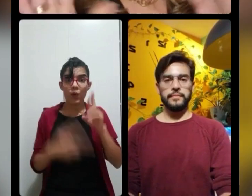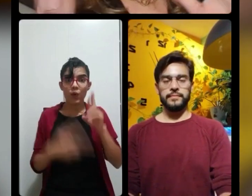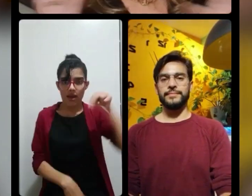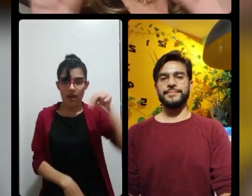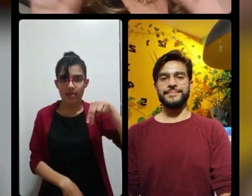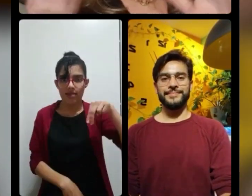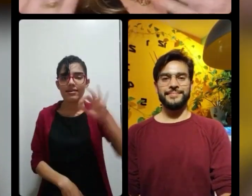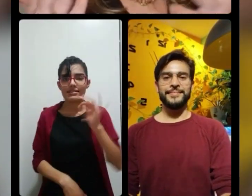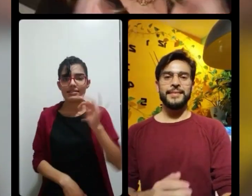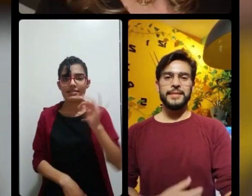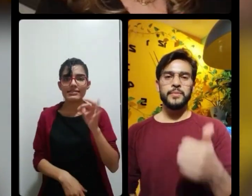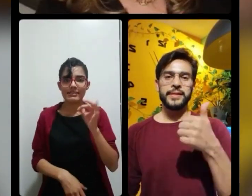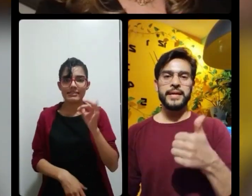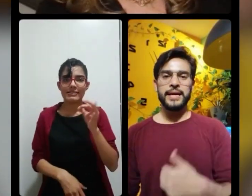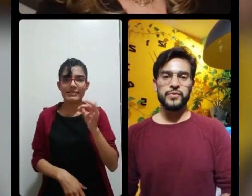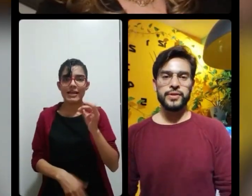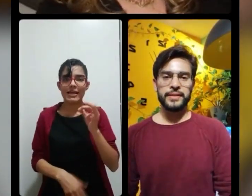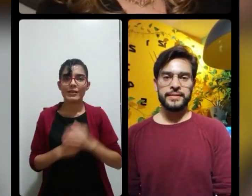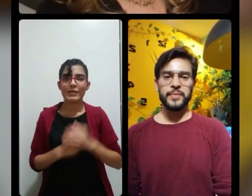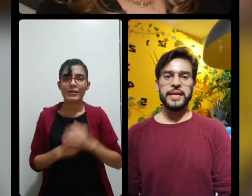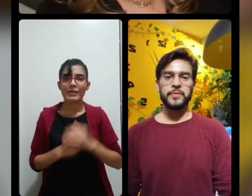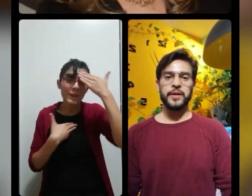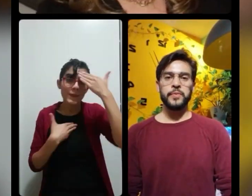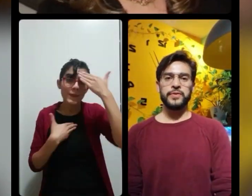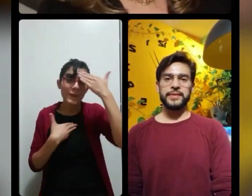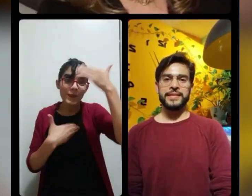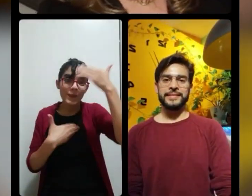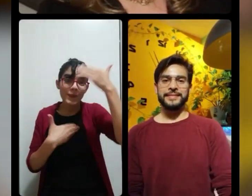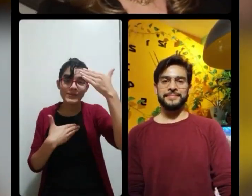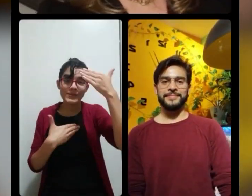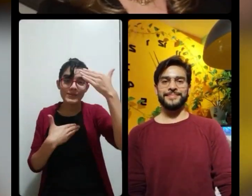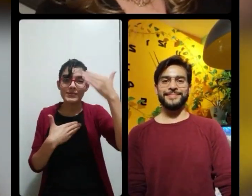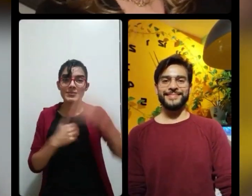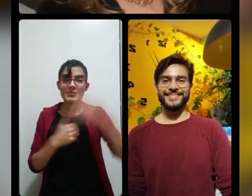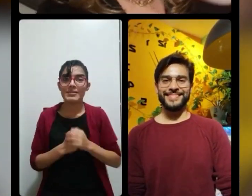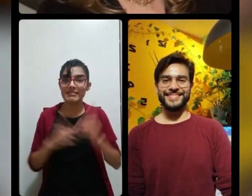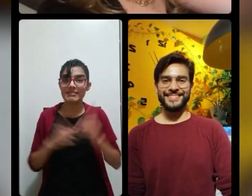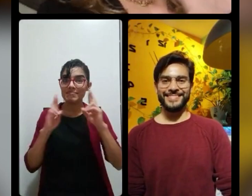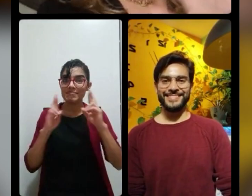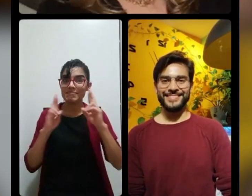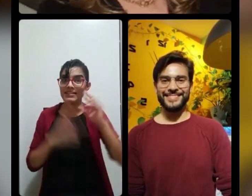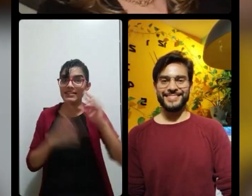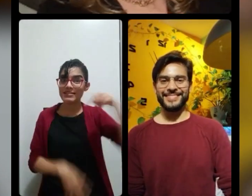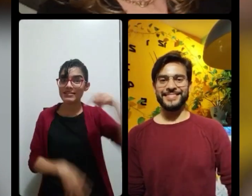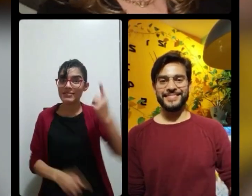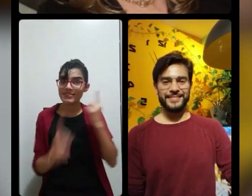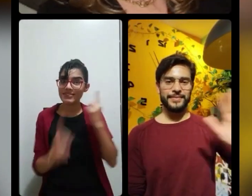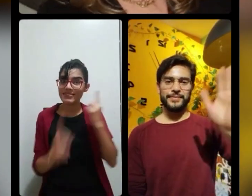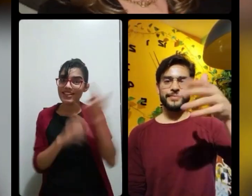obrigada. Obrigado, E até gente. mais. Obrigado pela oportunidade. Obrigada, tchauzinho.